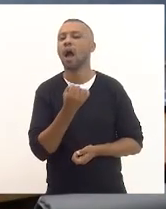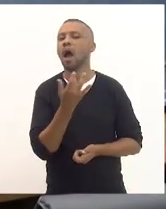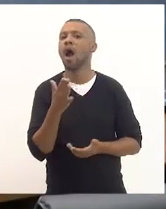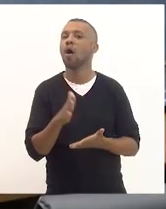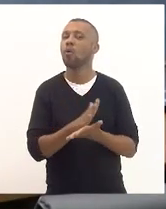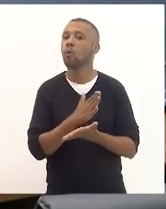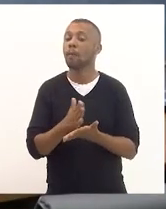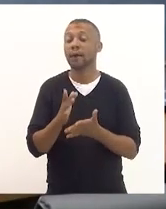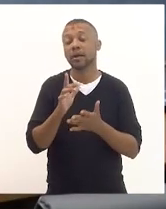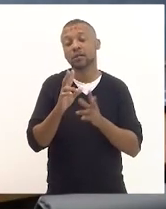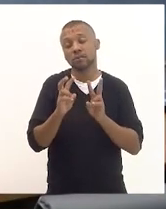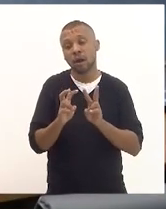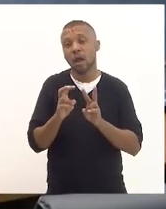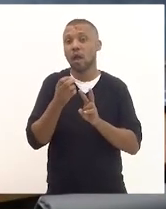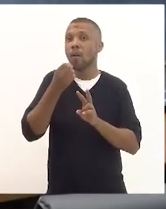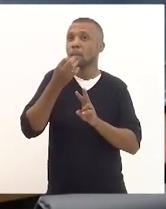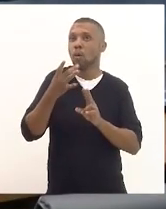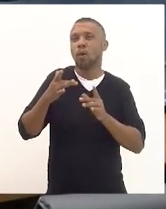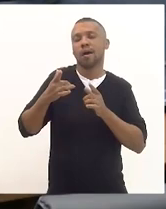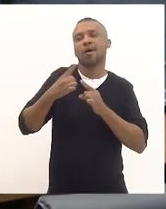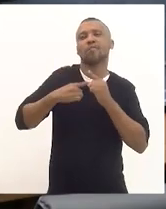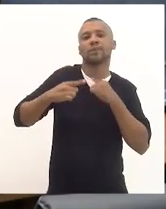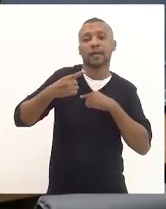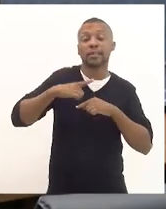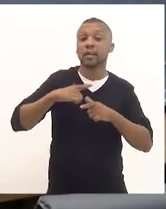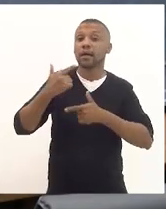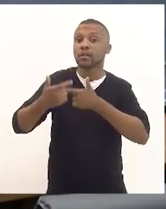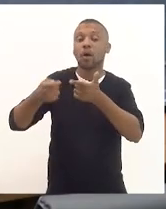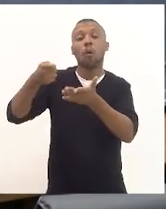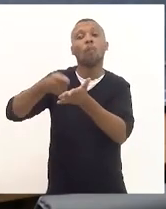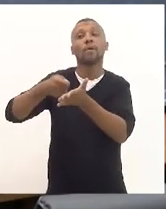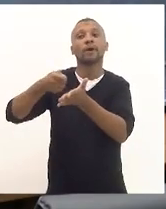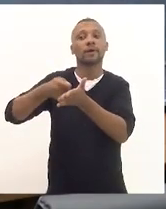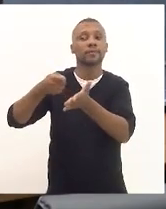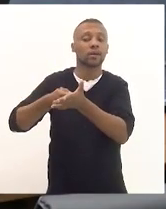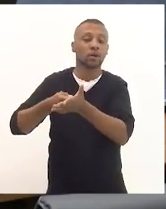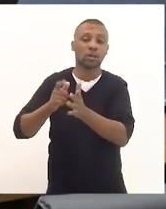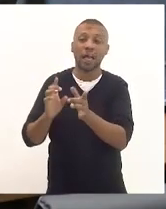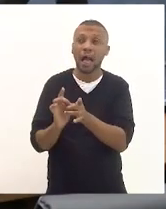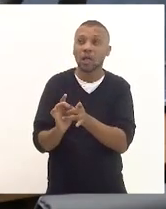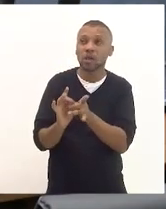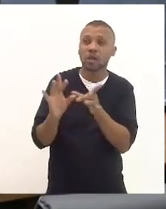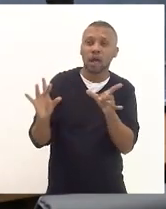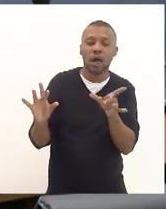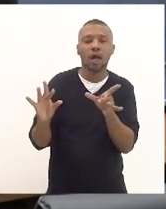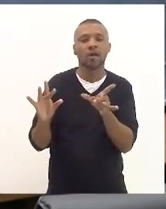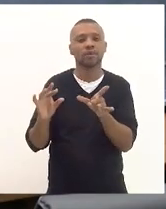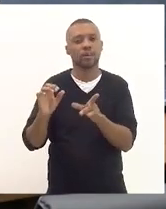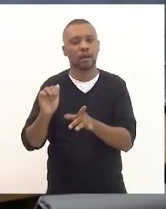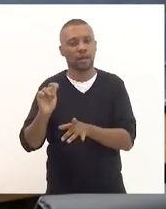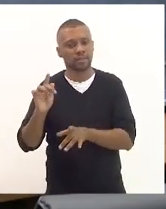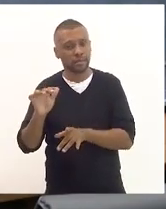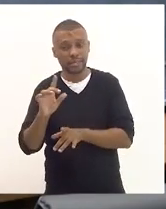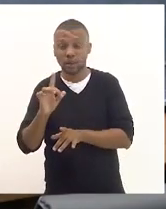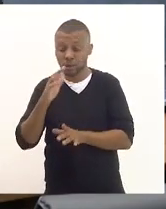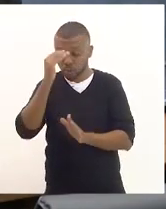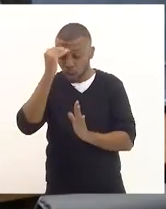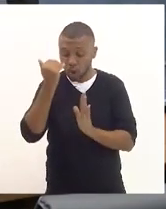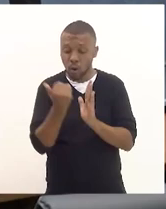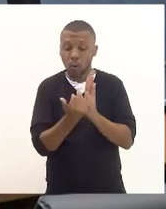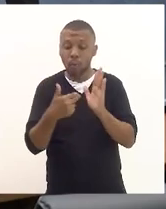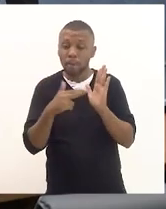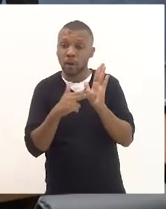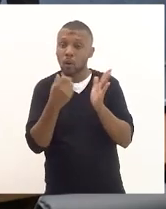havendo um número legal e sob a proteção de Deus, iniciamos o nosso trabalho. Está aberta a sessão. A presidência convida o